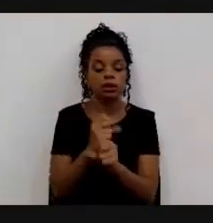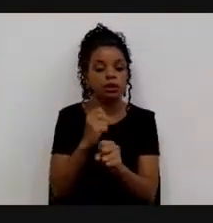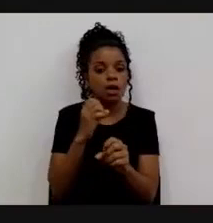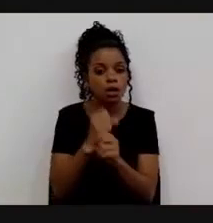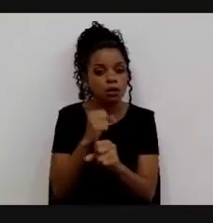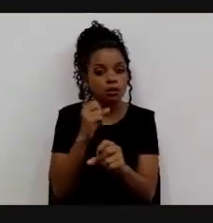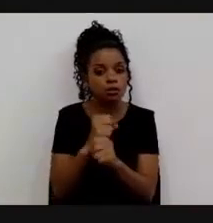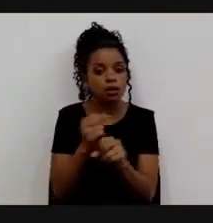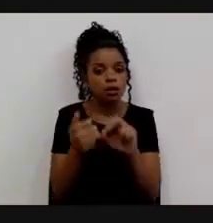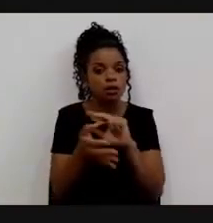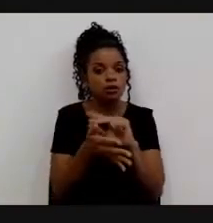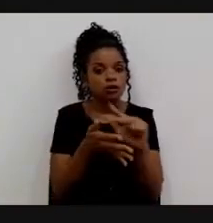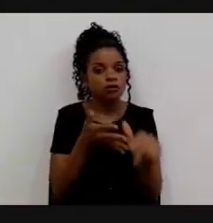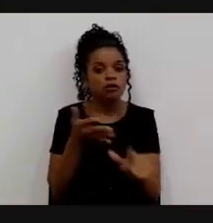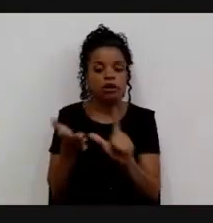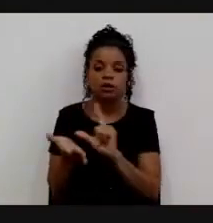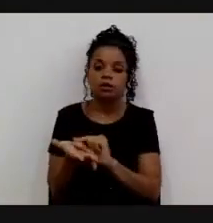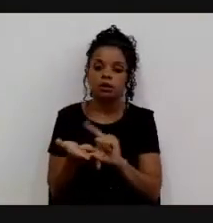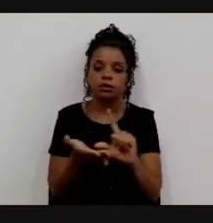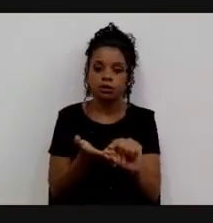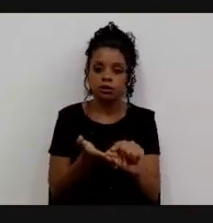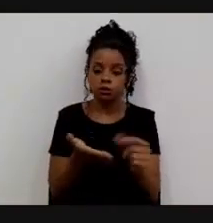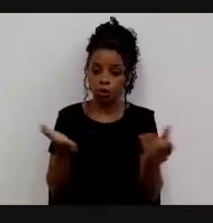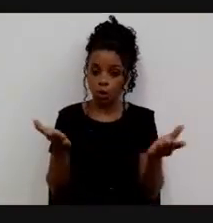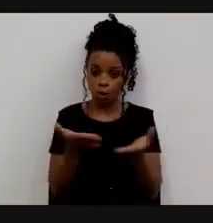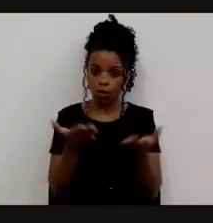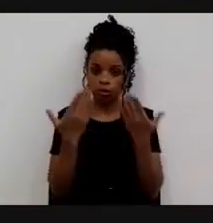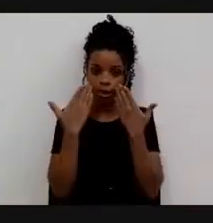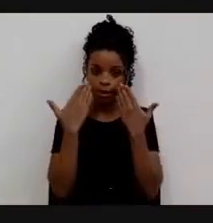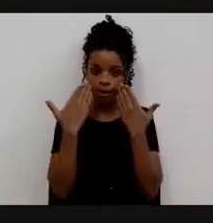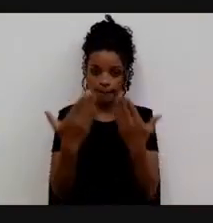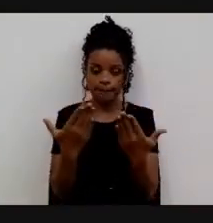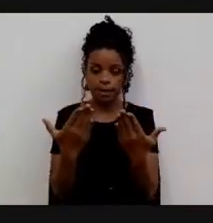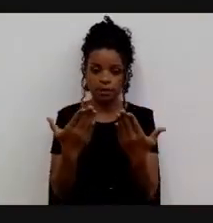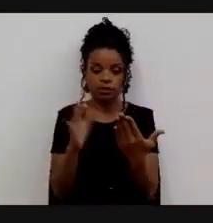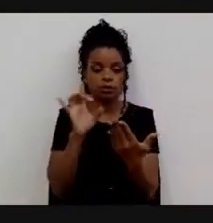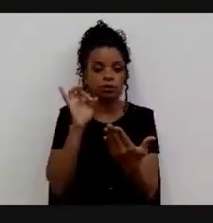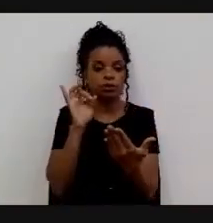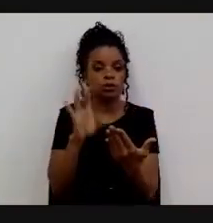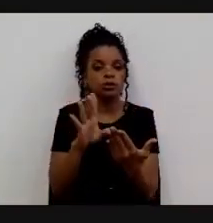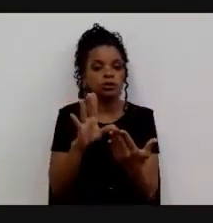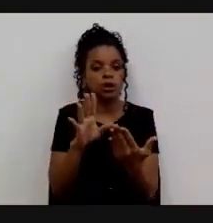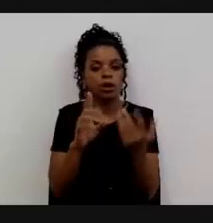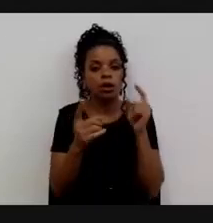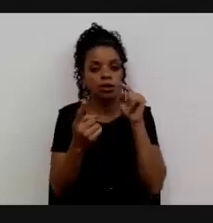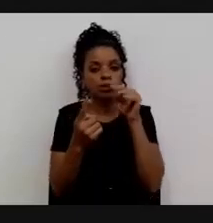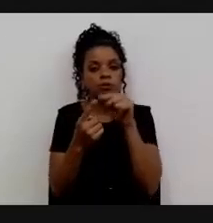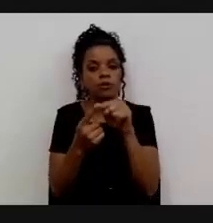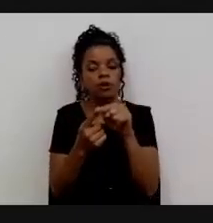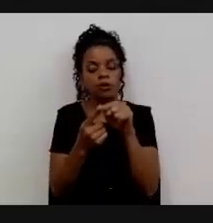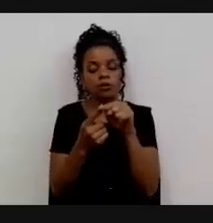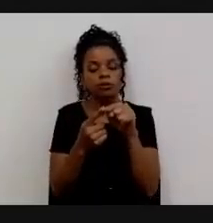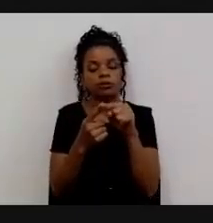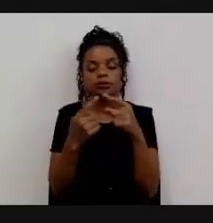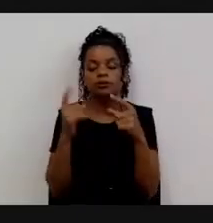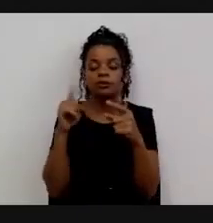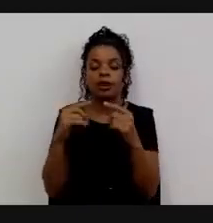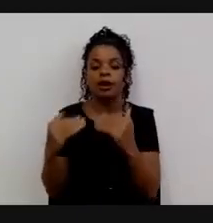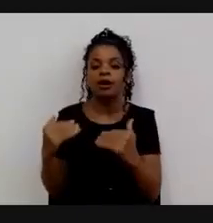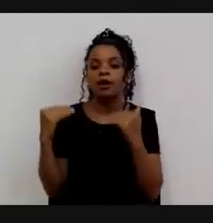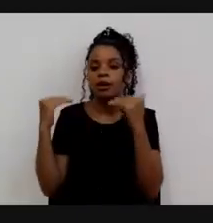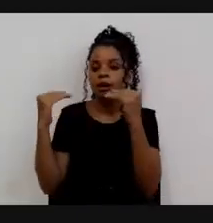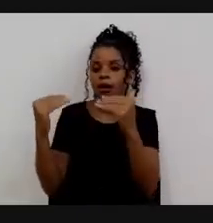artigos. Esse que a gente apresentou hoje aqui foi apenas em relação ao cargo, não